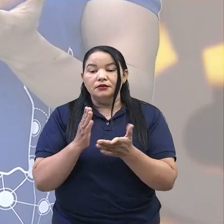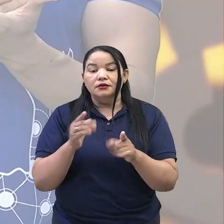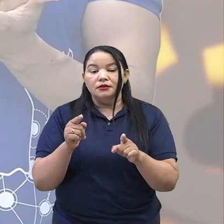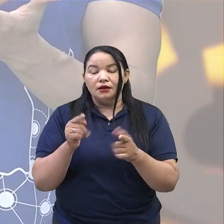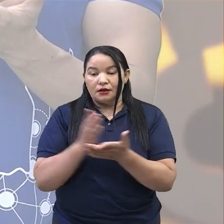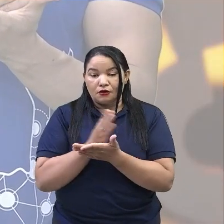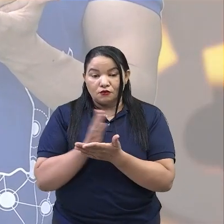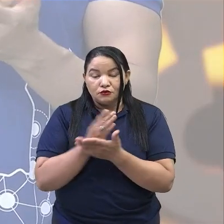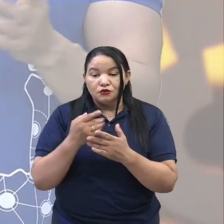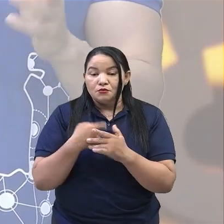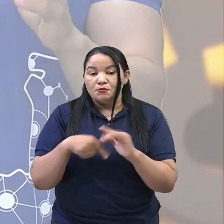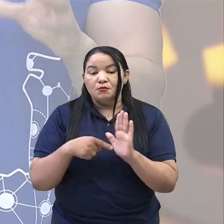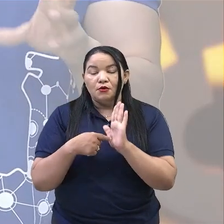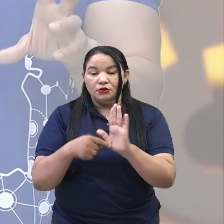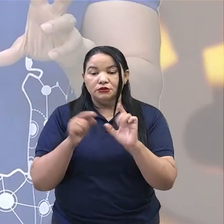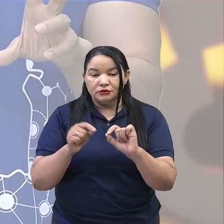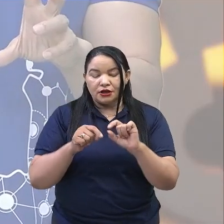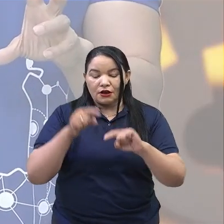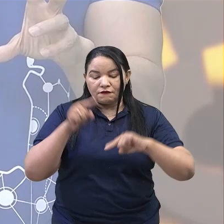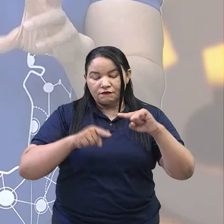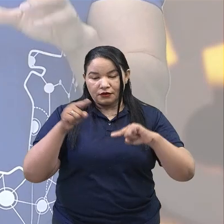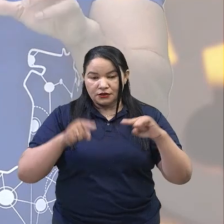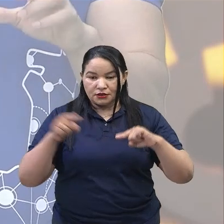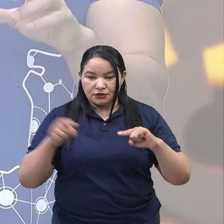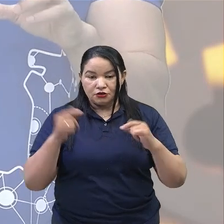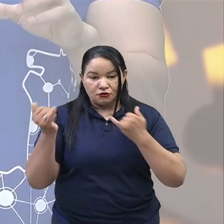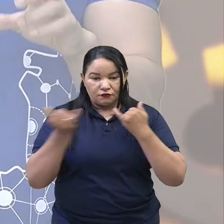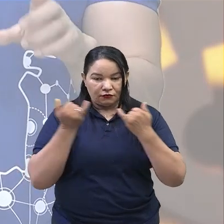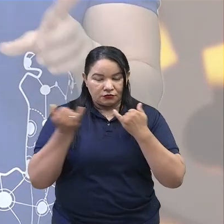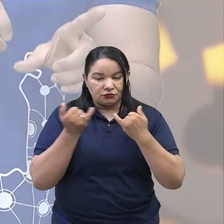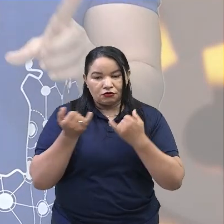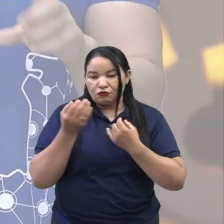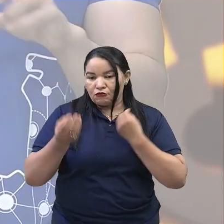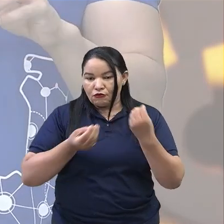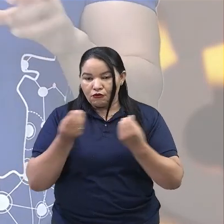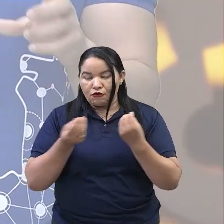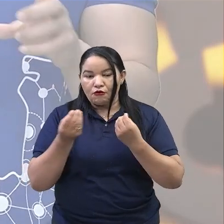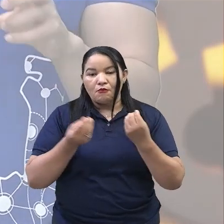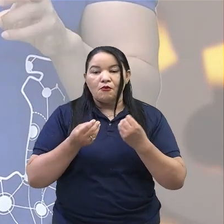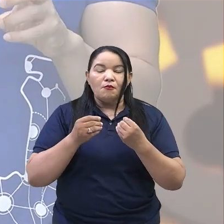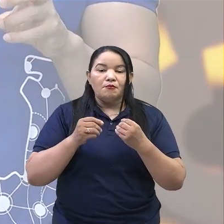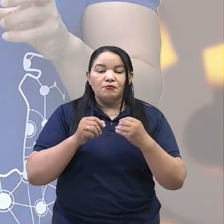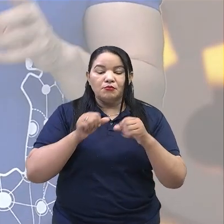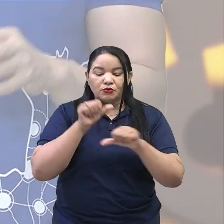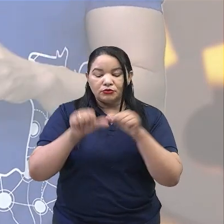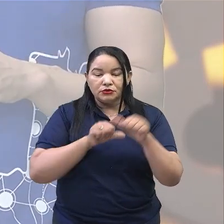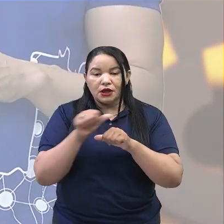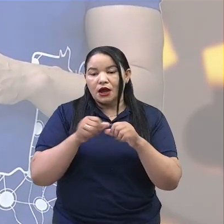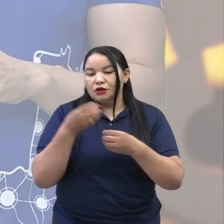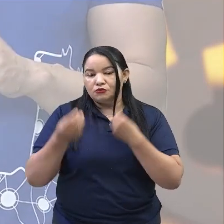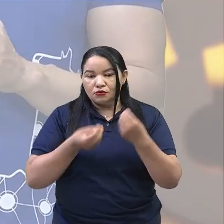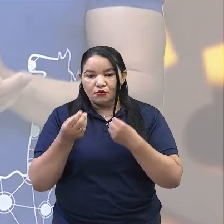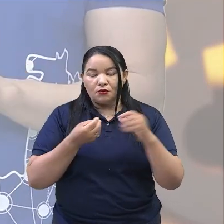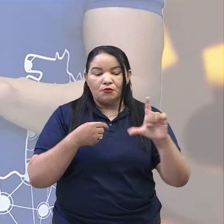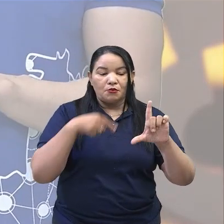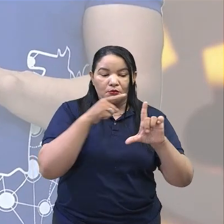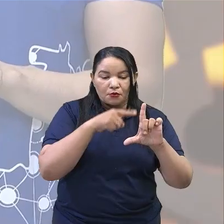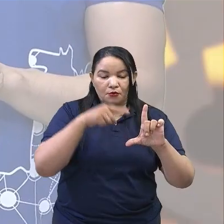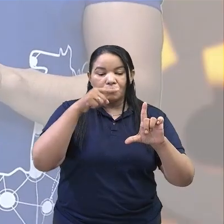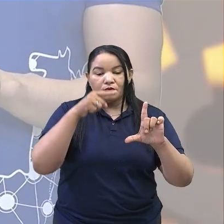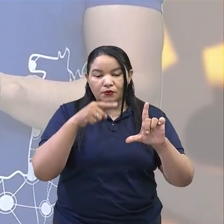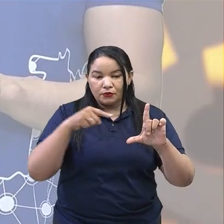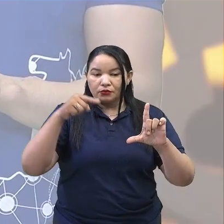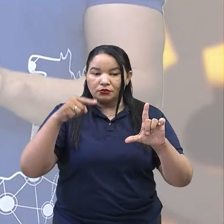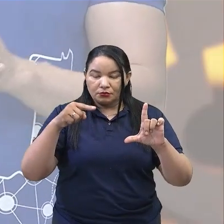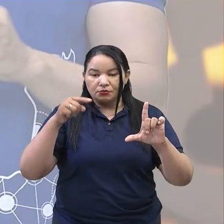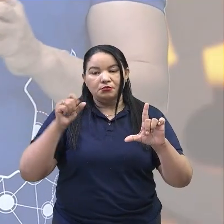longo do tempo, então dá para a gente acompanhar como os dados oscilaram no decorrer de um determinado período. Prosseguindo,